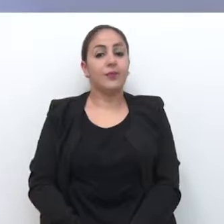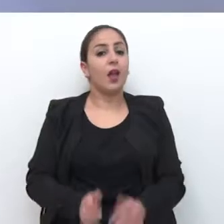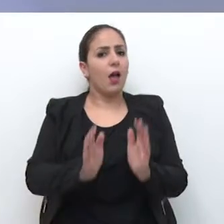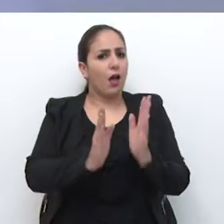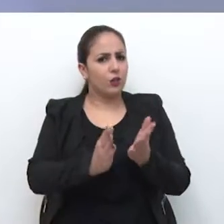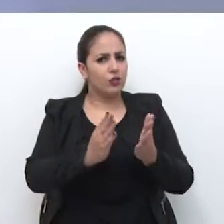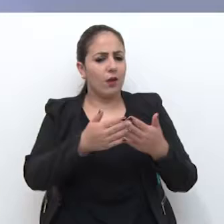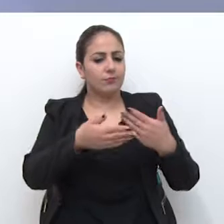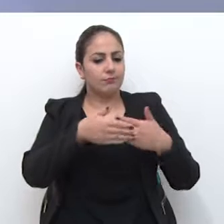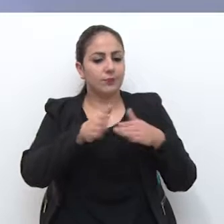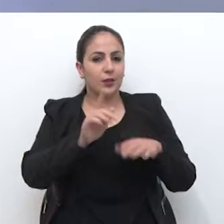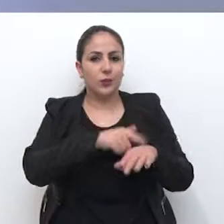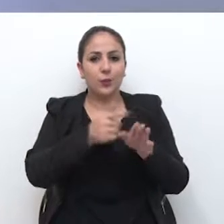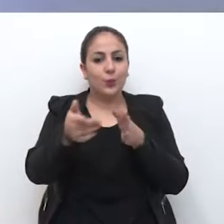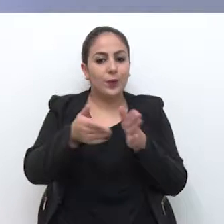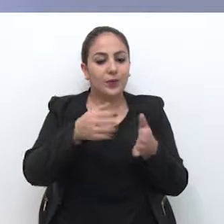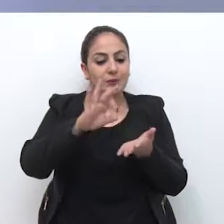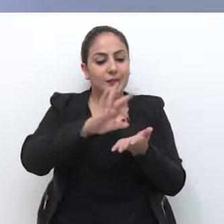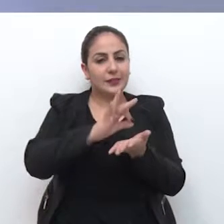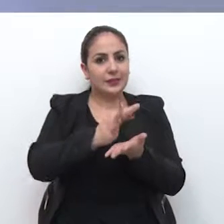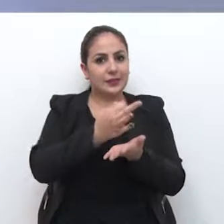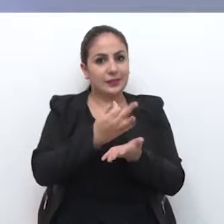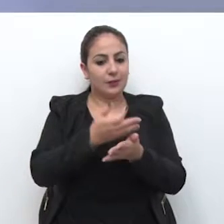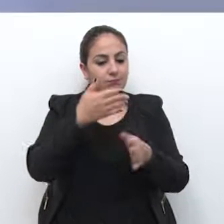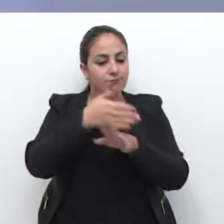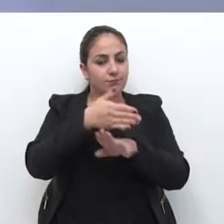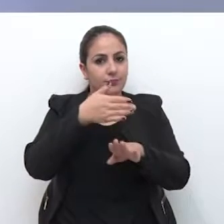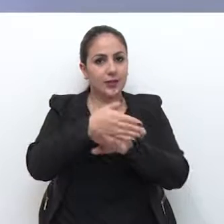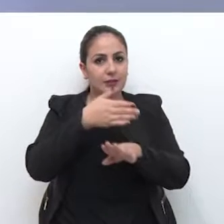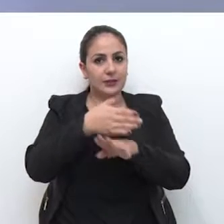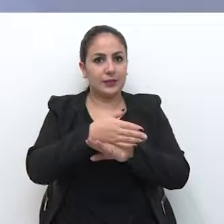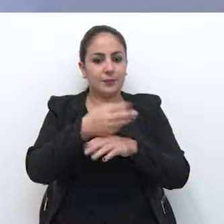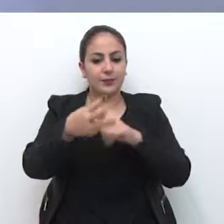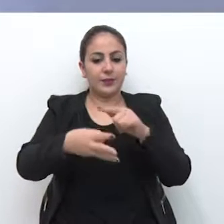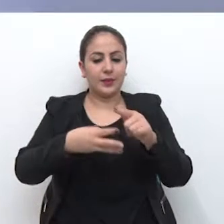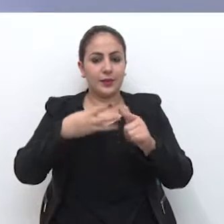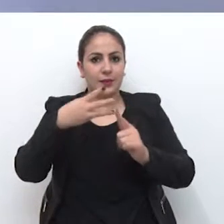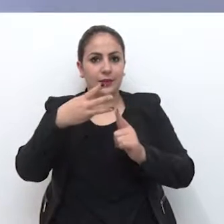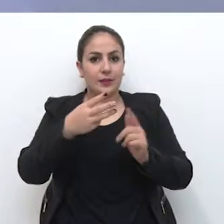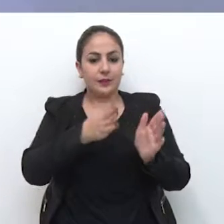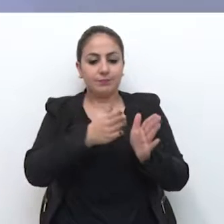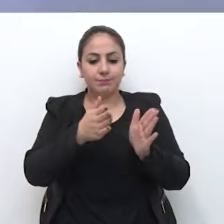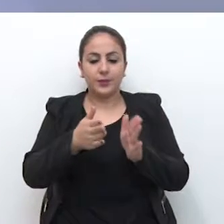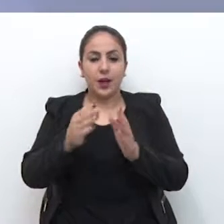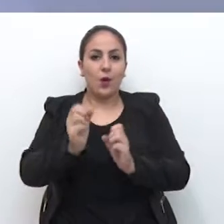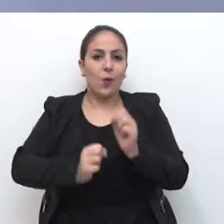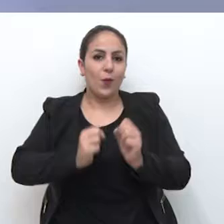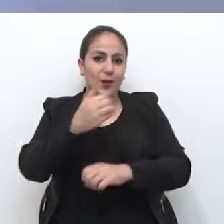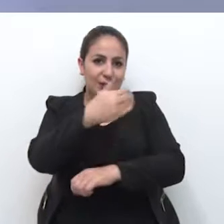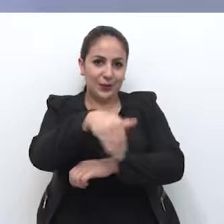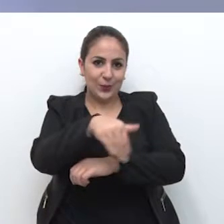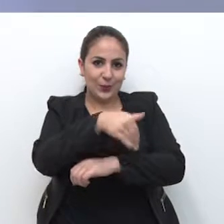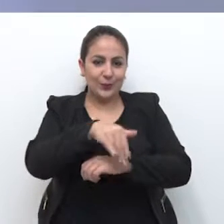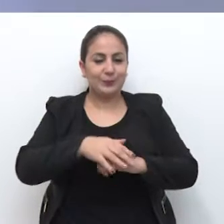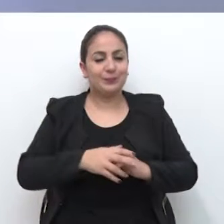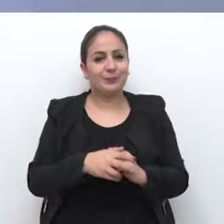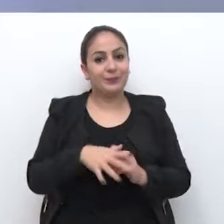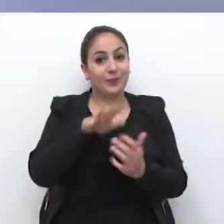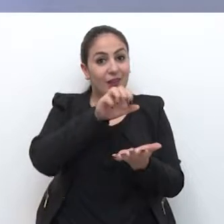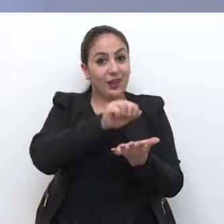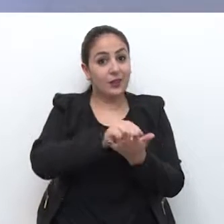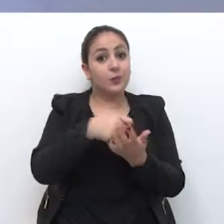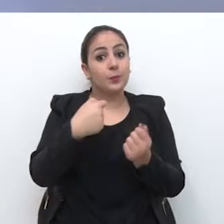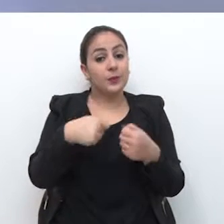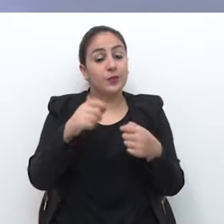Já está aberto o período de inscrições para participar da terceira etapa do circuito de corrida de rua. O